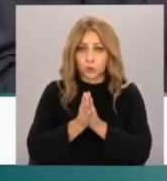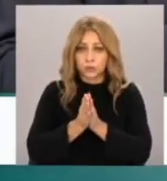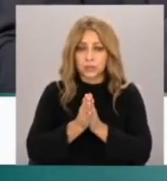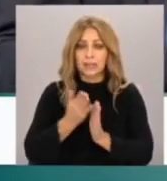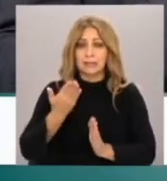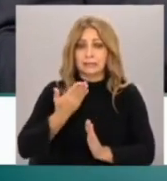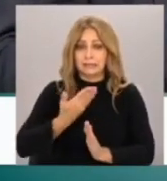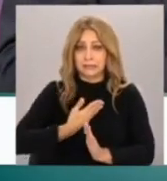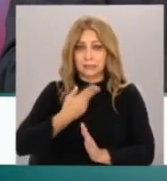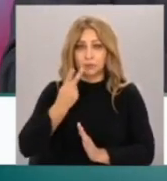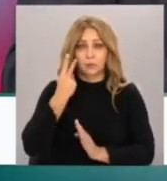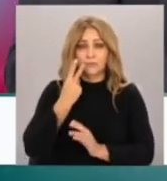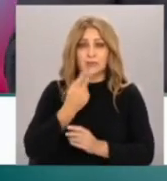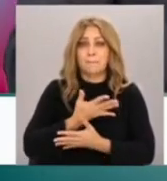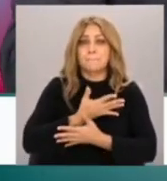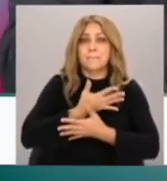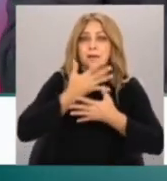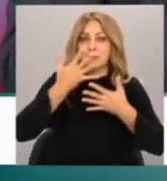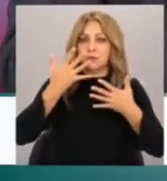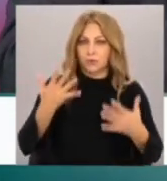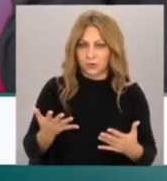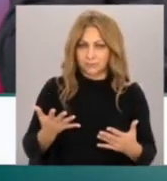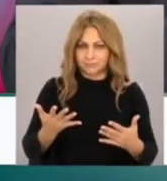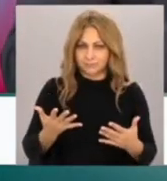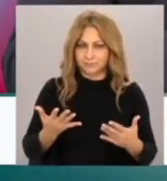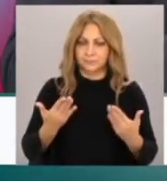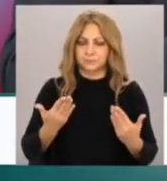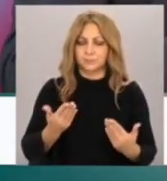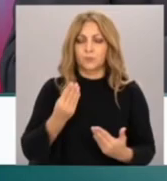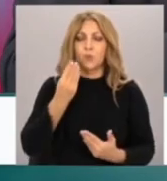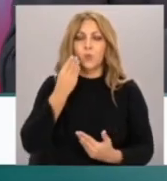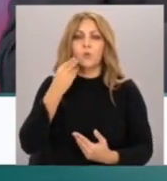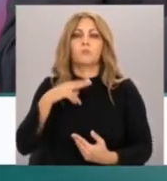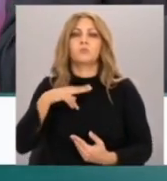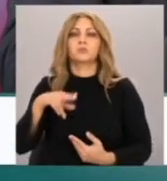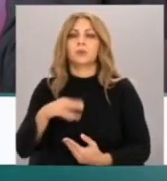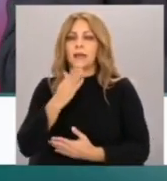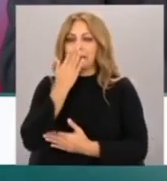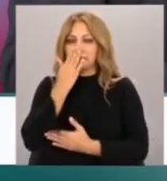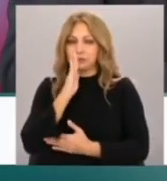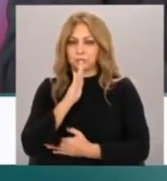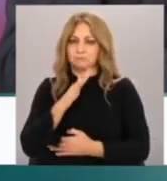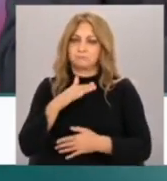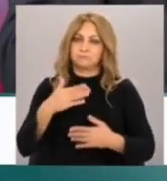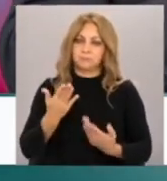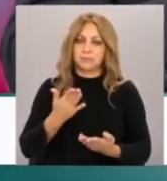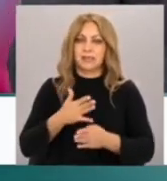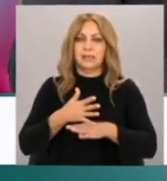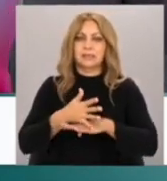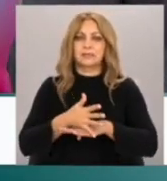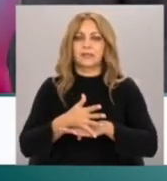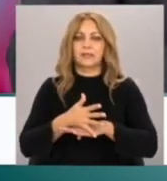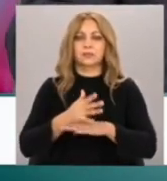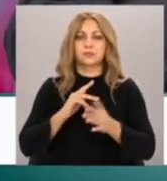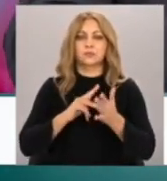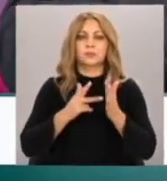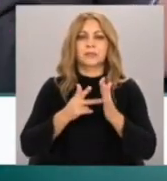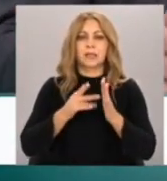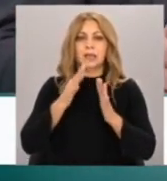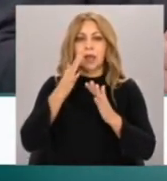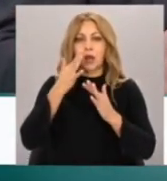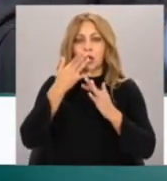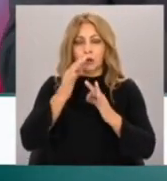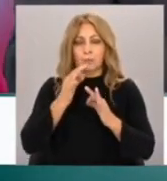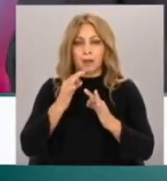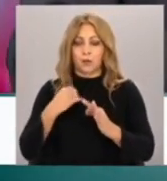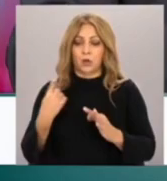direito a uma vida melhor hora em Portugal sendo posicionar através de uma estratégia comum que